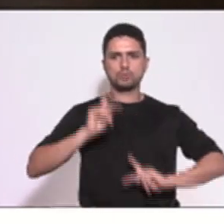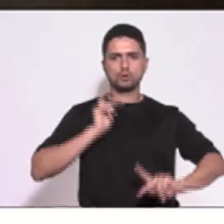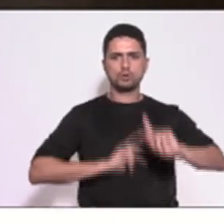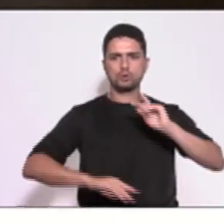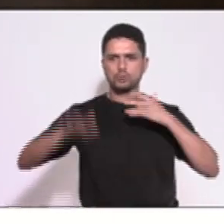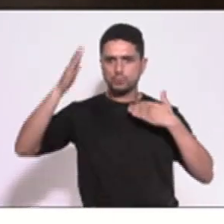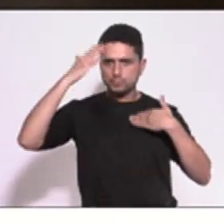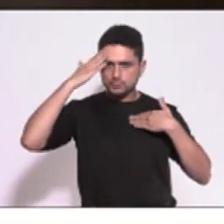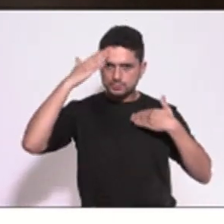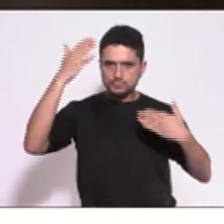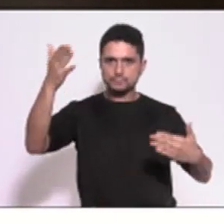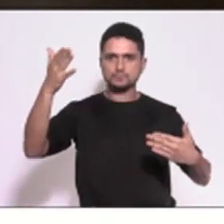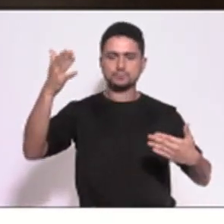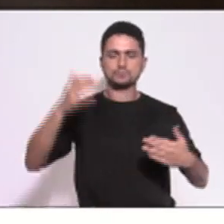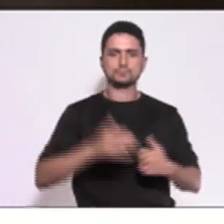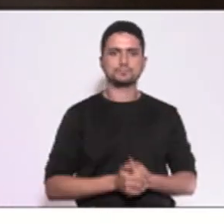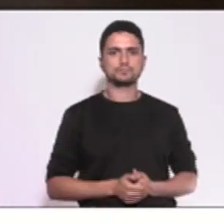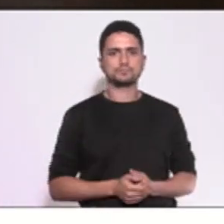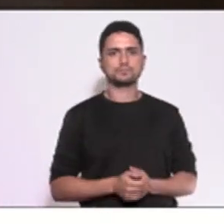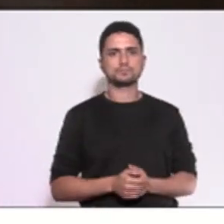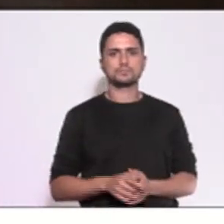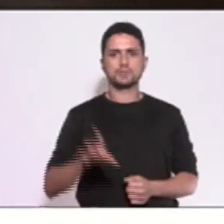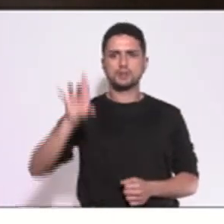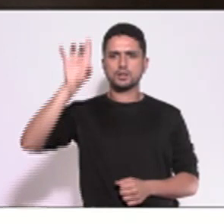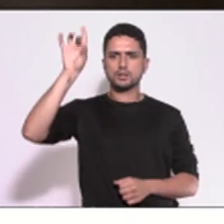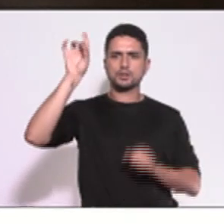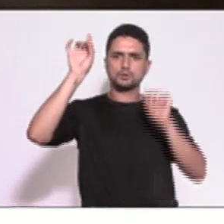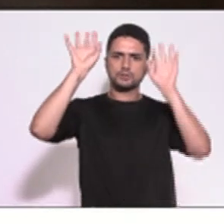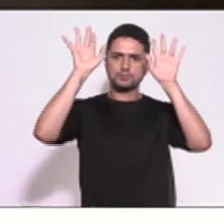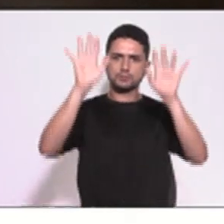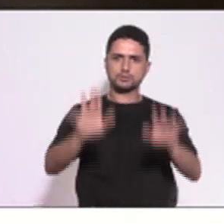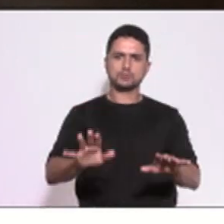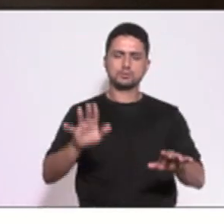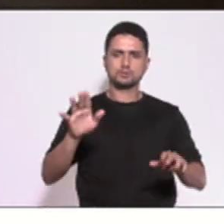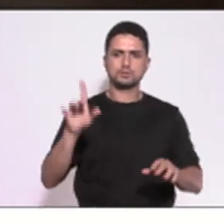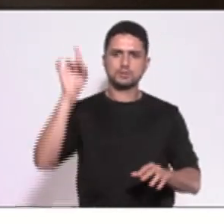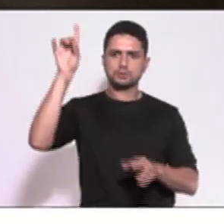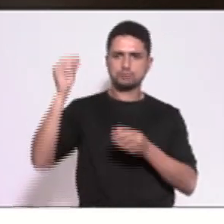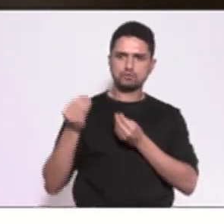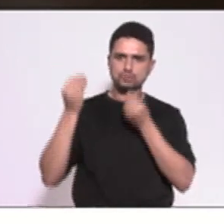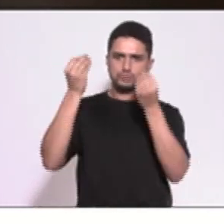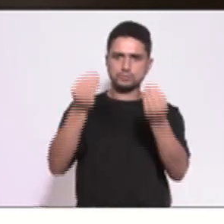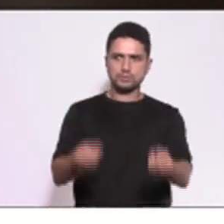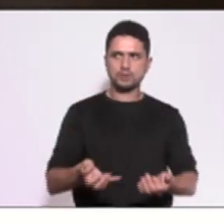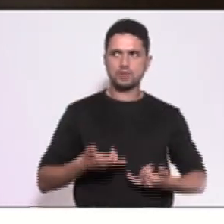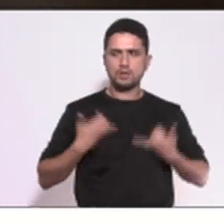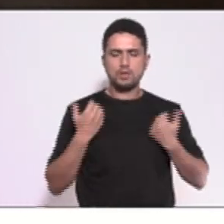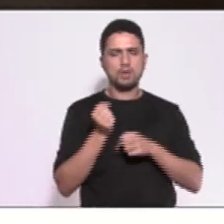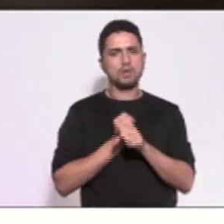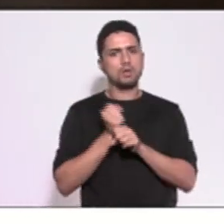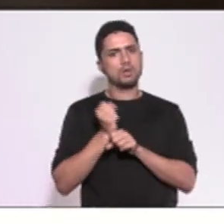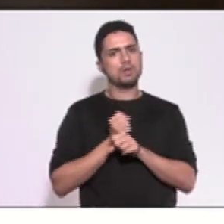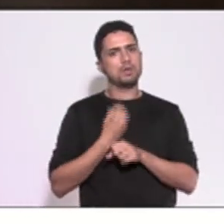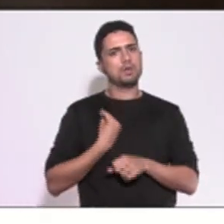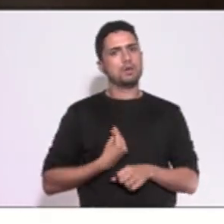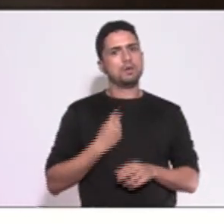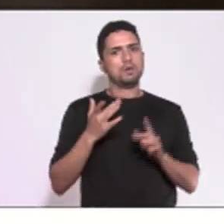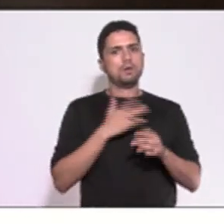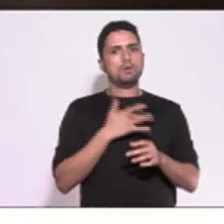muito obrigado e o que é eterno lhe dê muitos anos de vida, saúde e paz para você e toda a sua